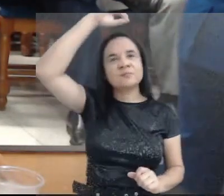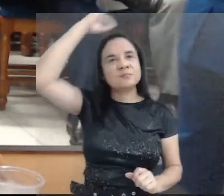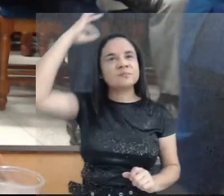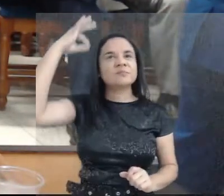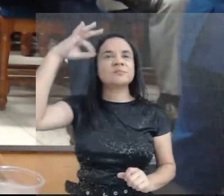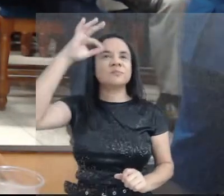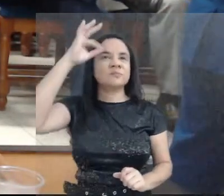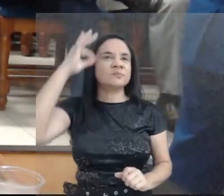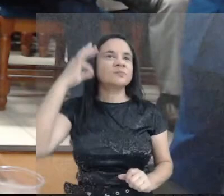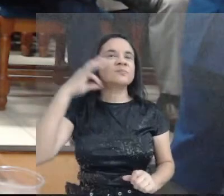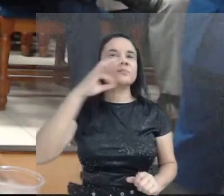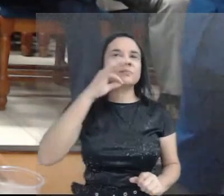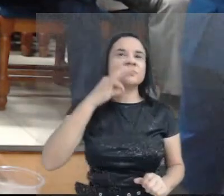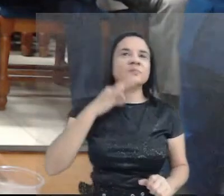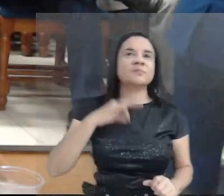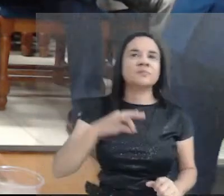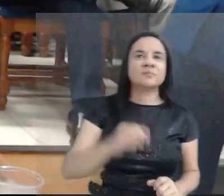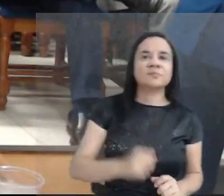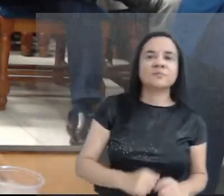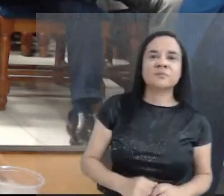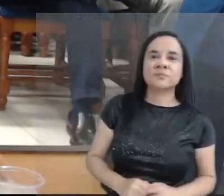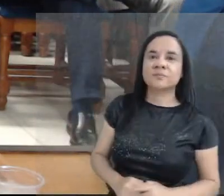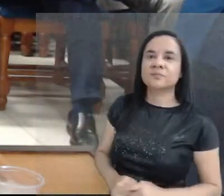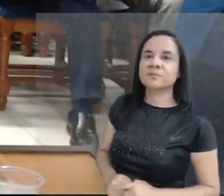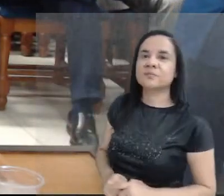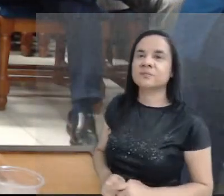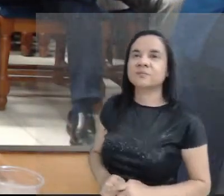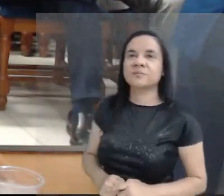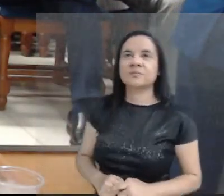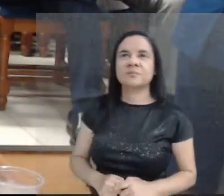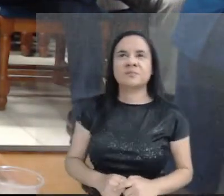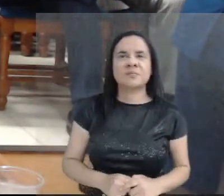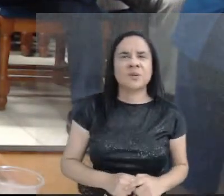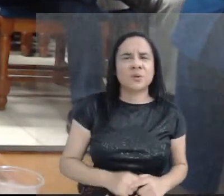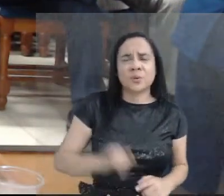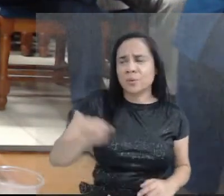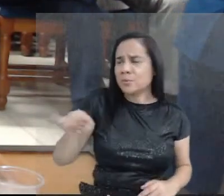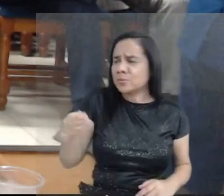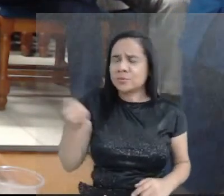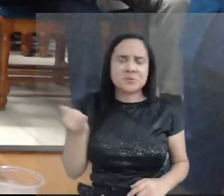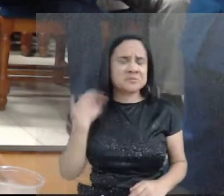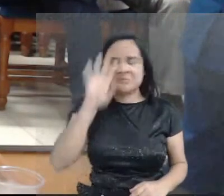protagonizada por quem nem os próprios judeus acreditavam.